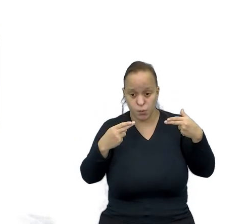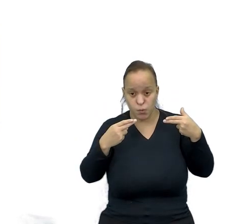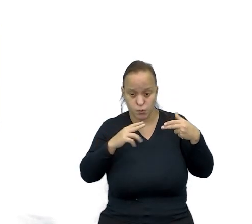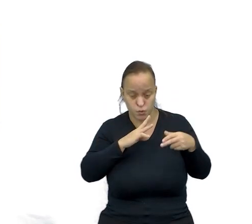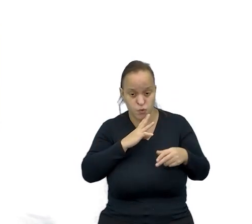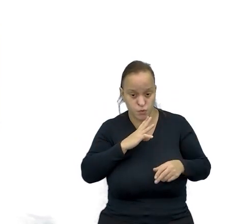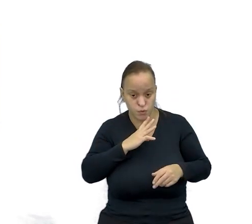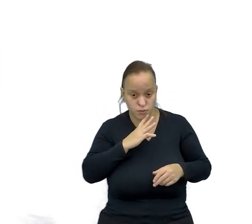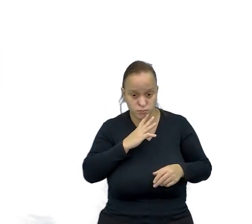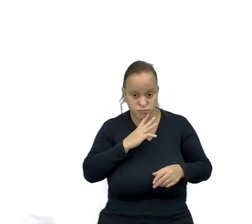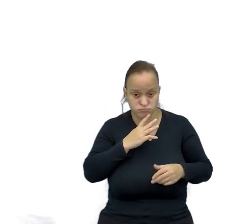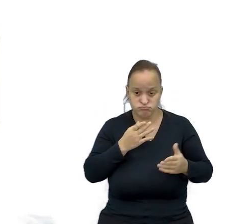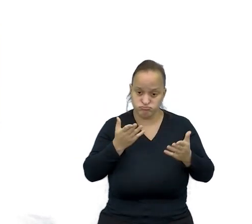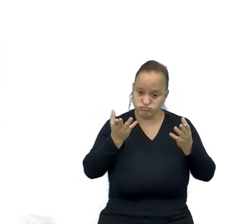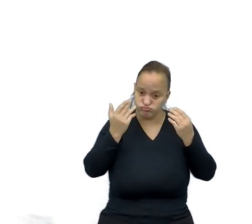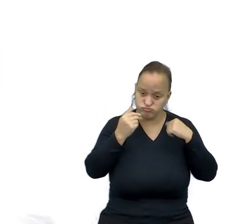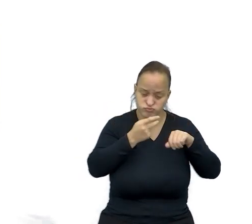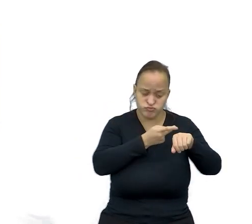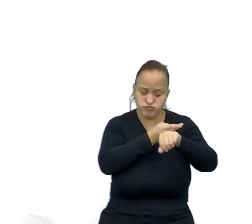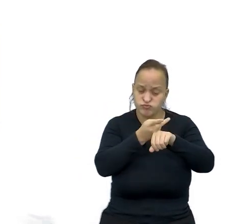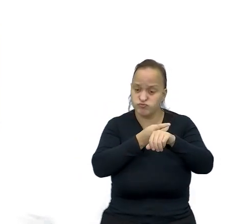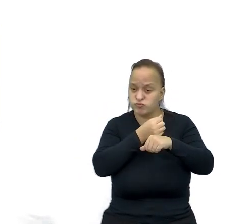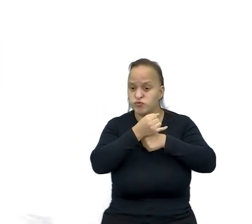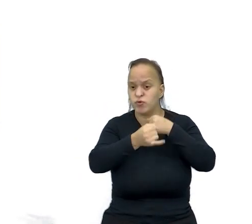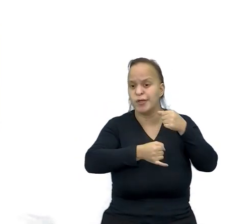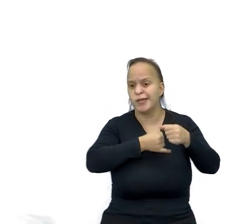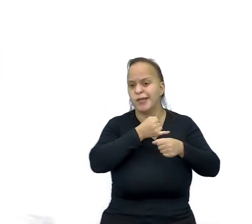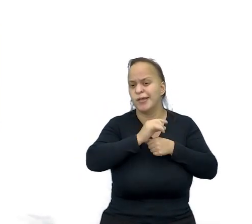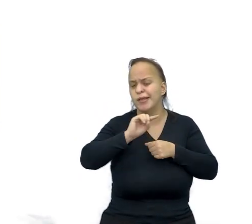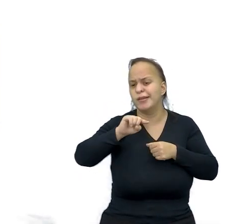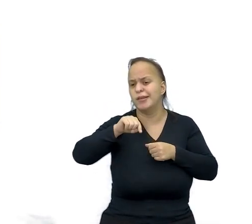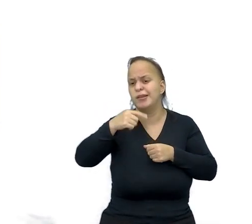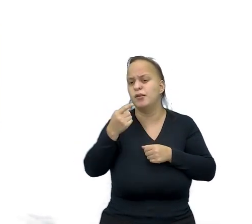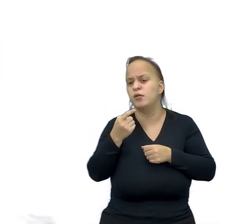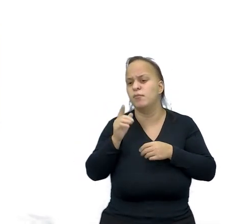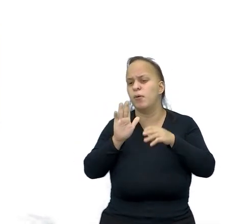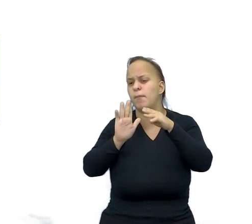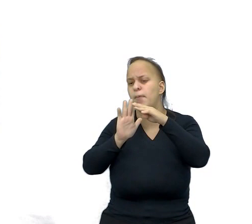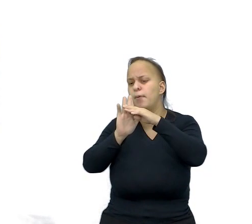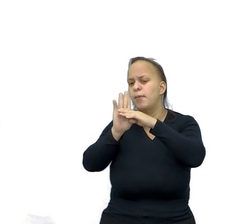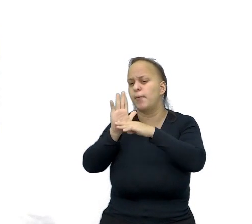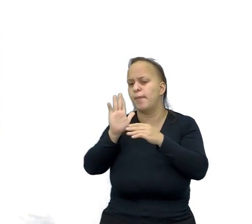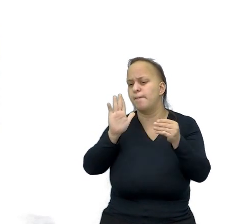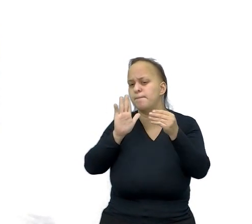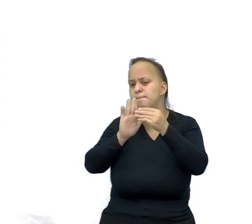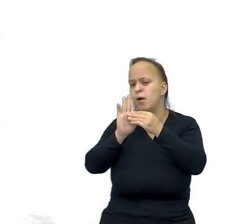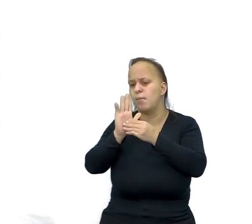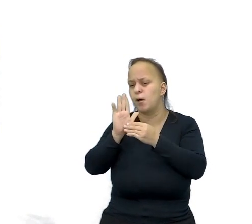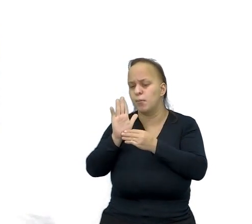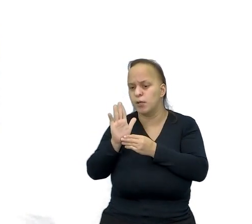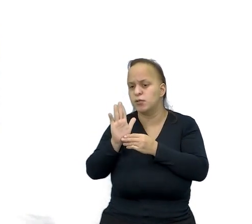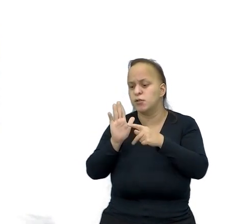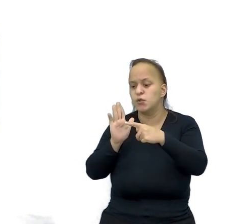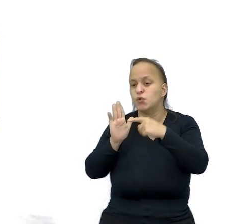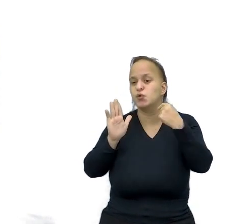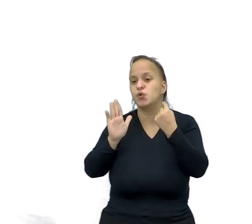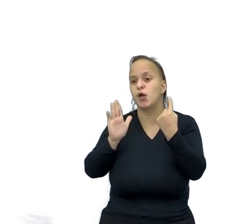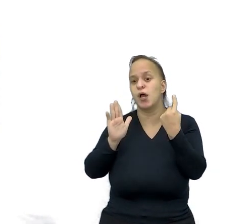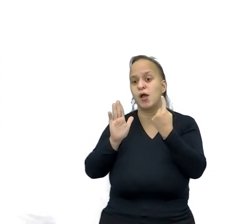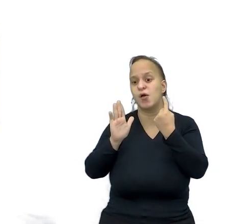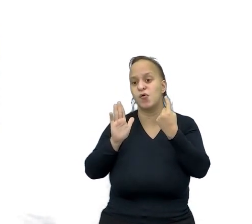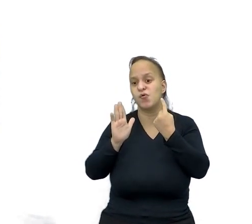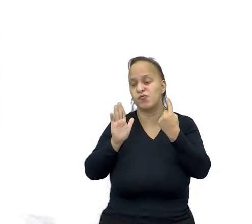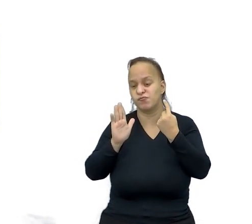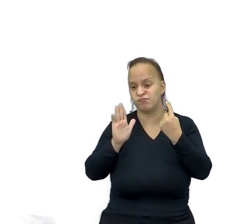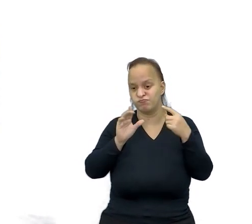de outros poemas com esse tema na internet e depois montar uma lista e, em seguida, escolher um para recitar para a